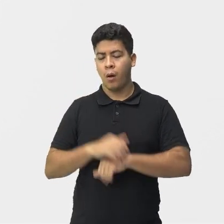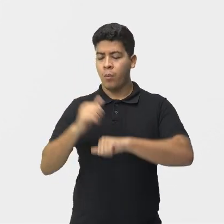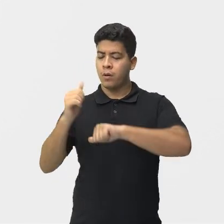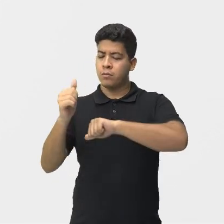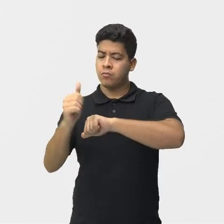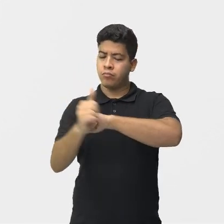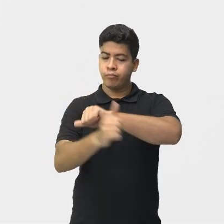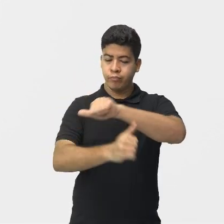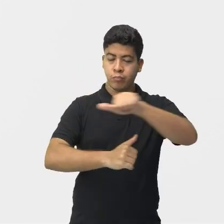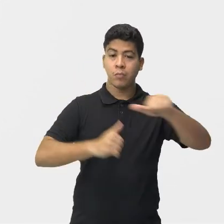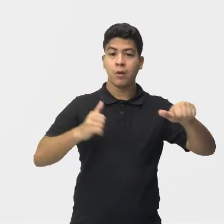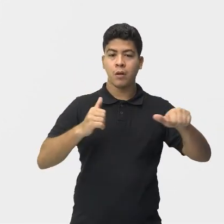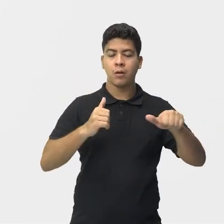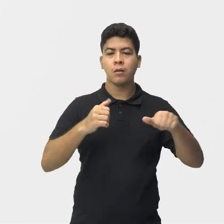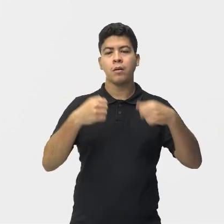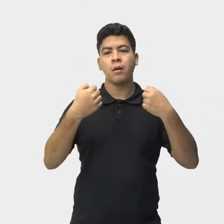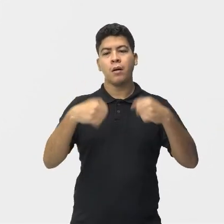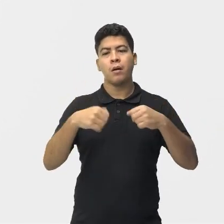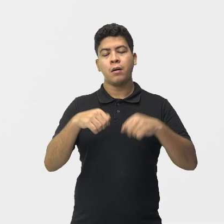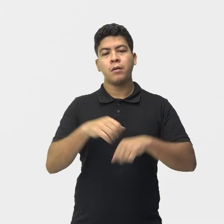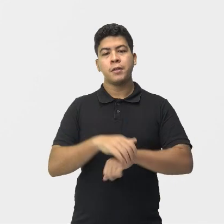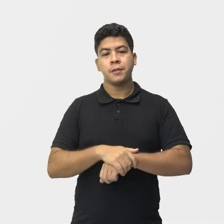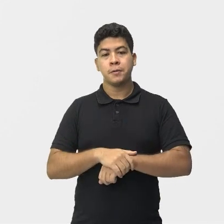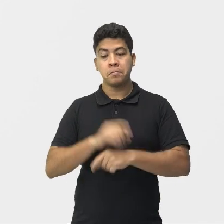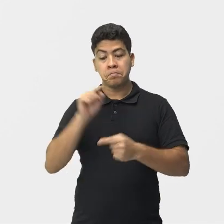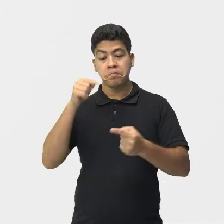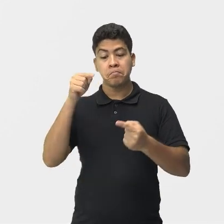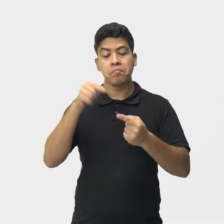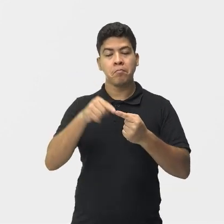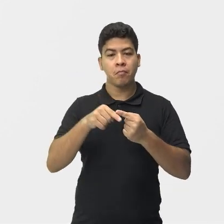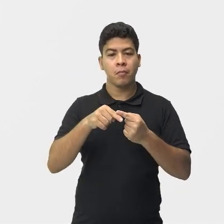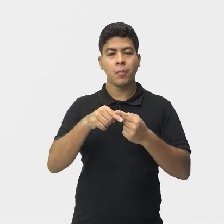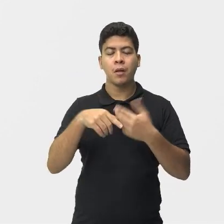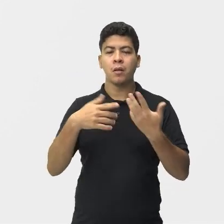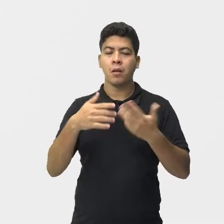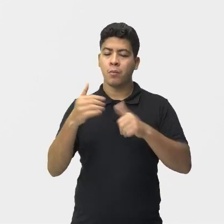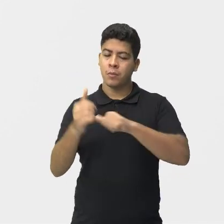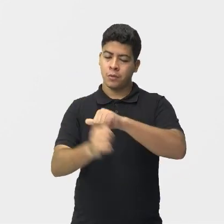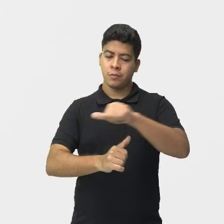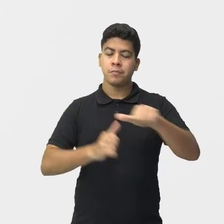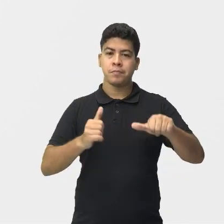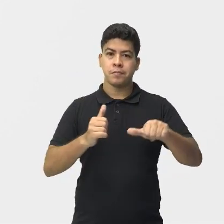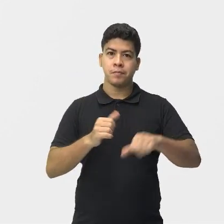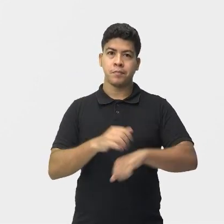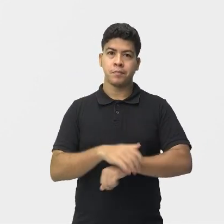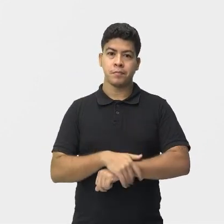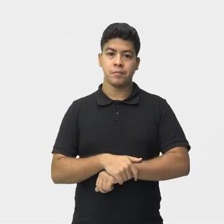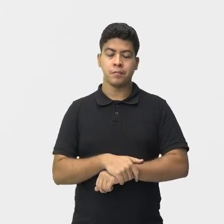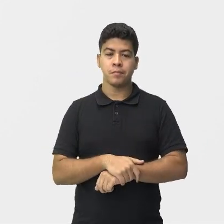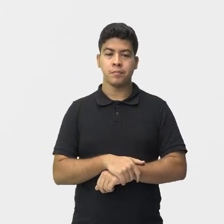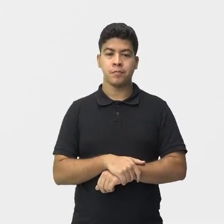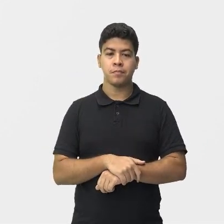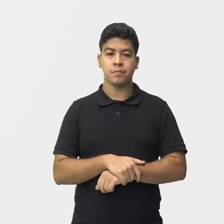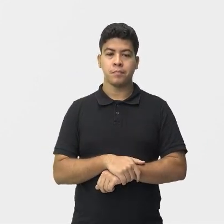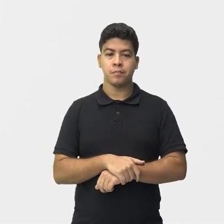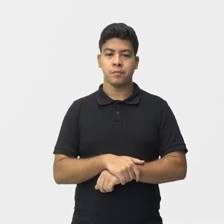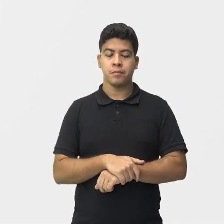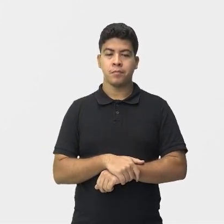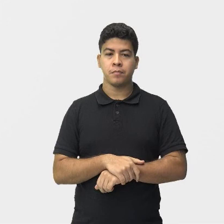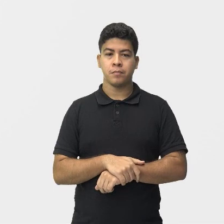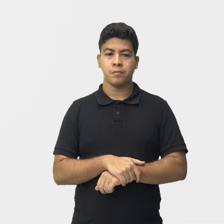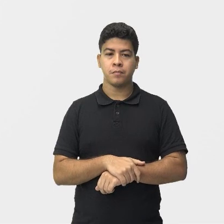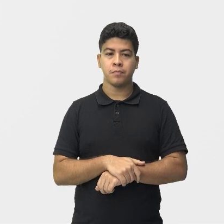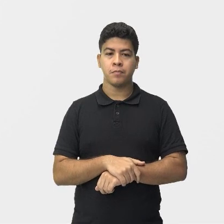então devemos sair de um determinado ponto e voltar para esse mesmo ponto com as seguintes transformações. Aqui está a sequência de transformações